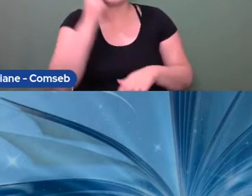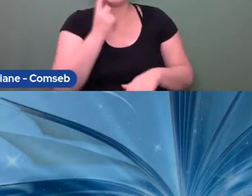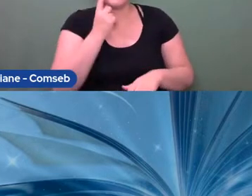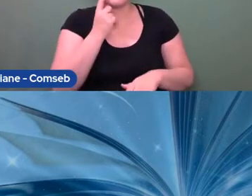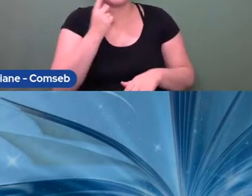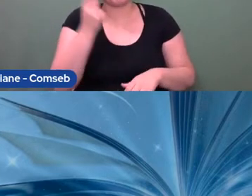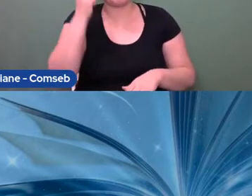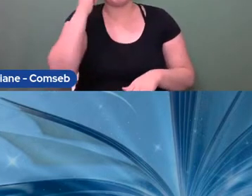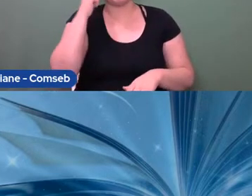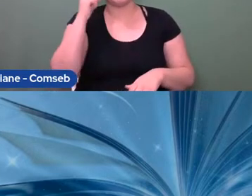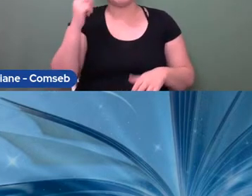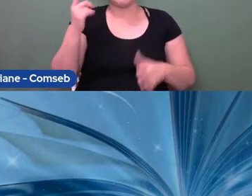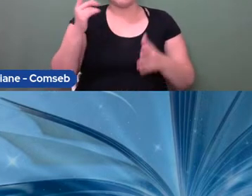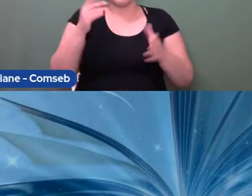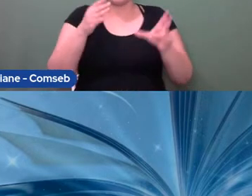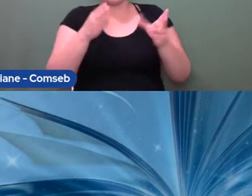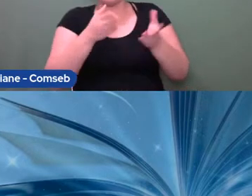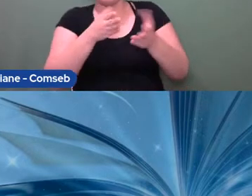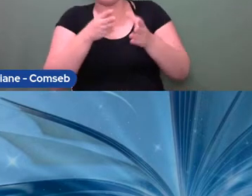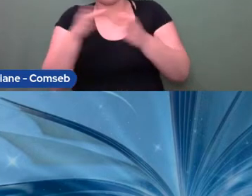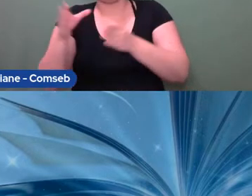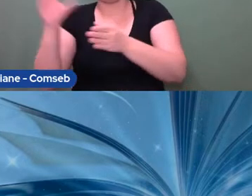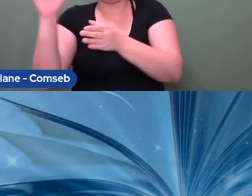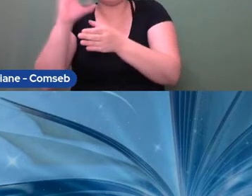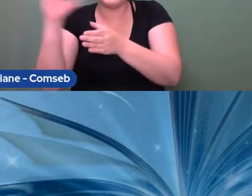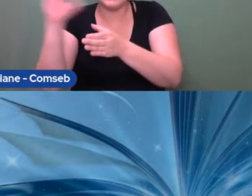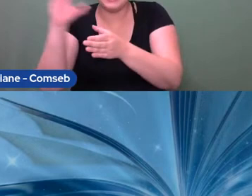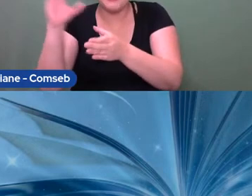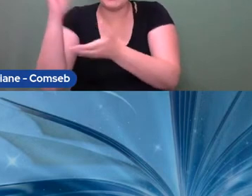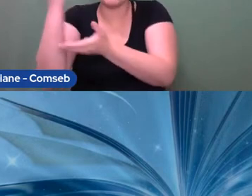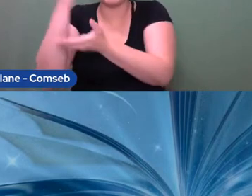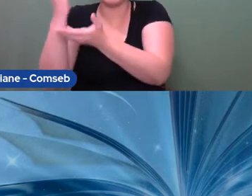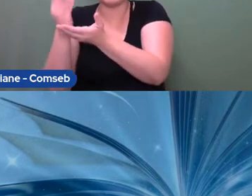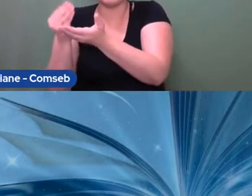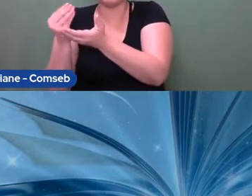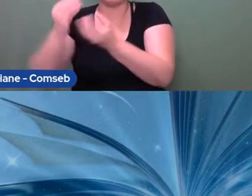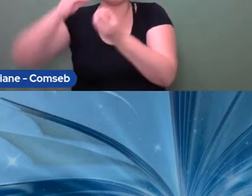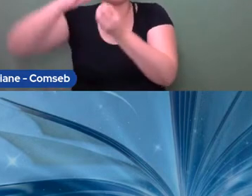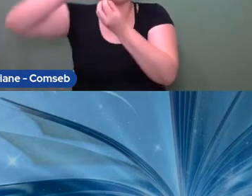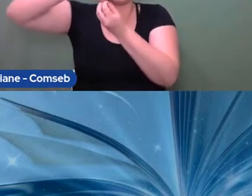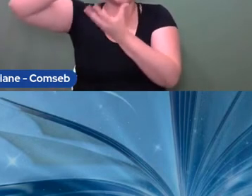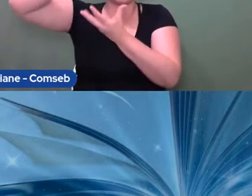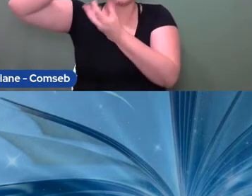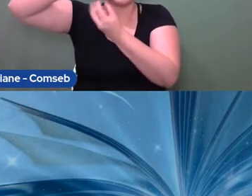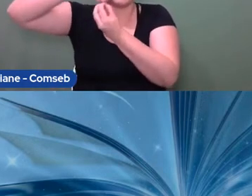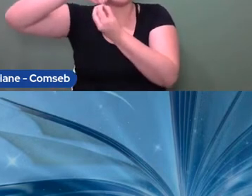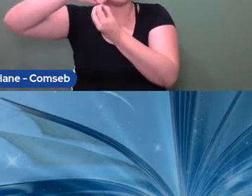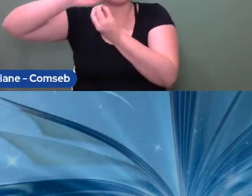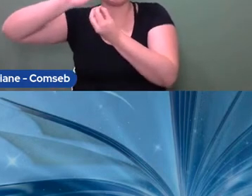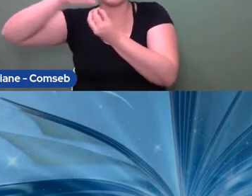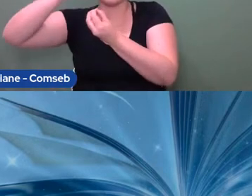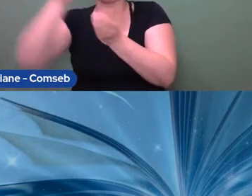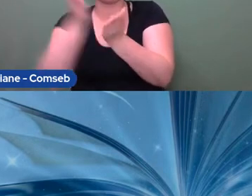científica do Espiritismo, que está muito bem colocado na Gênesis, por último. A